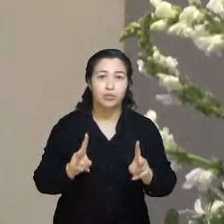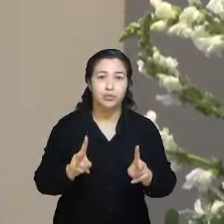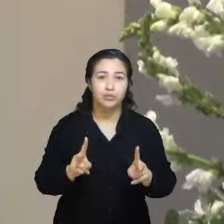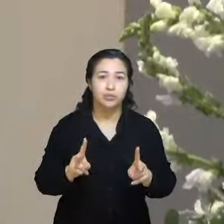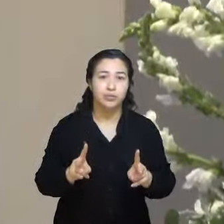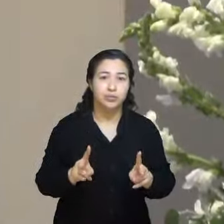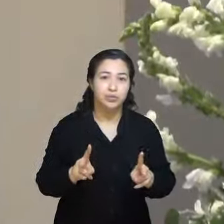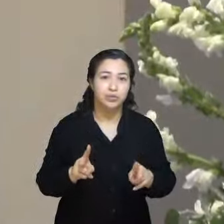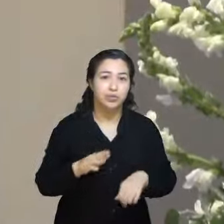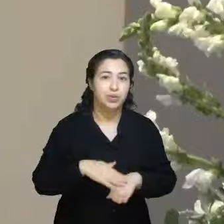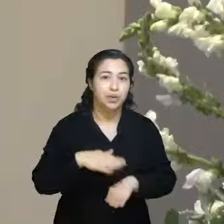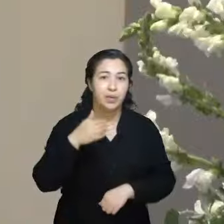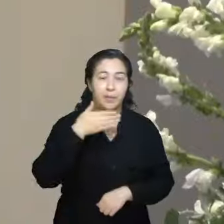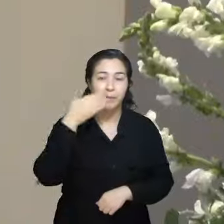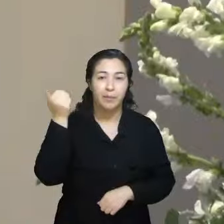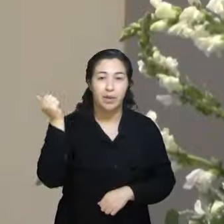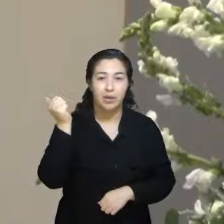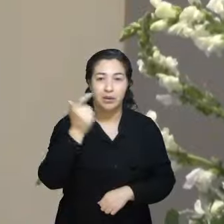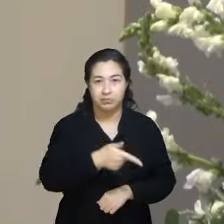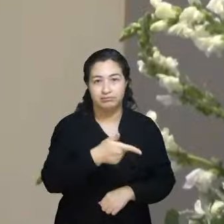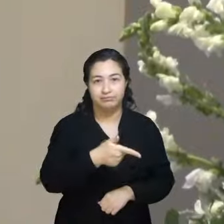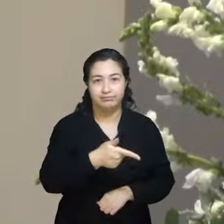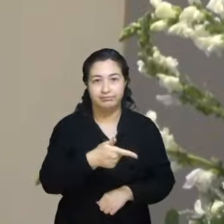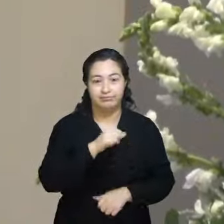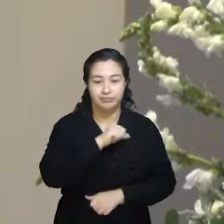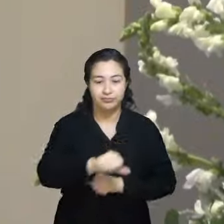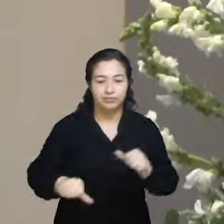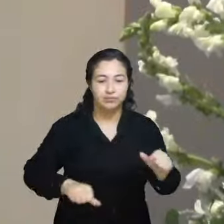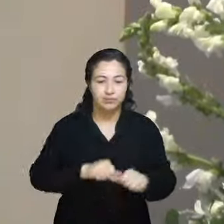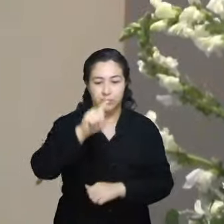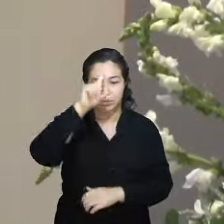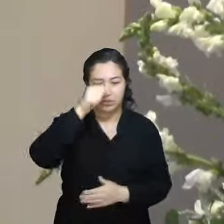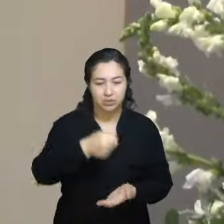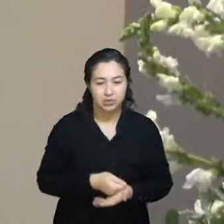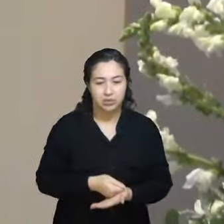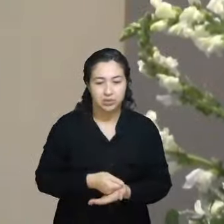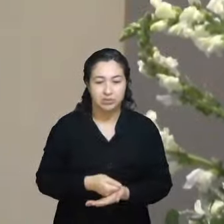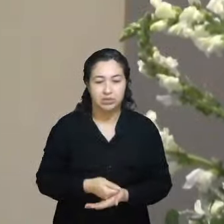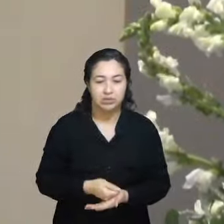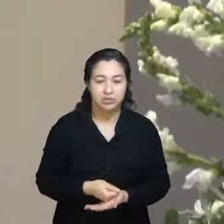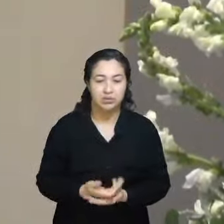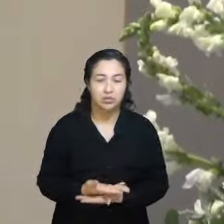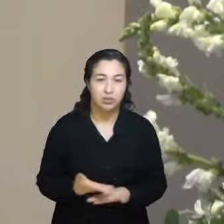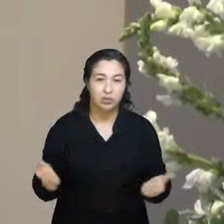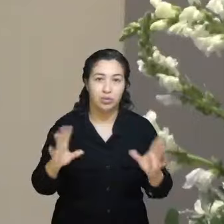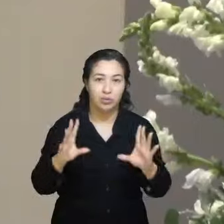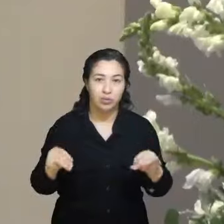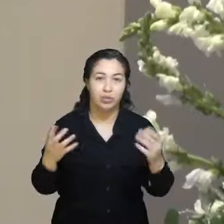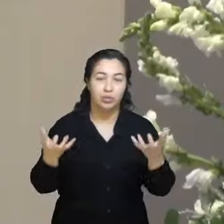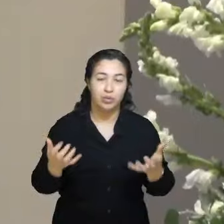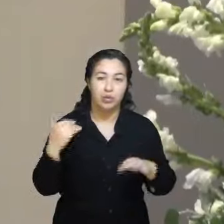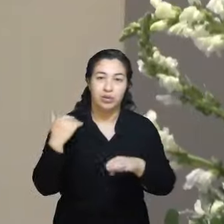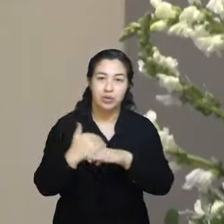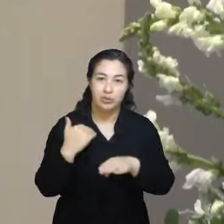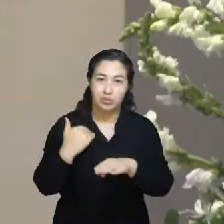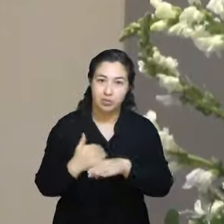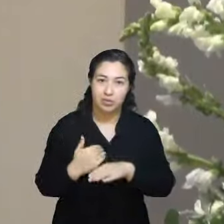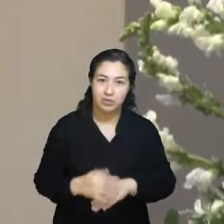maior e melhor instrumento de mudança o caminho seguro para uma sociedade mais justa igualitária e